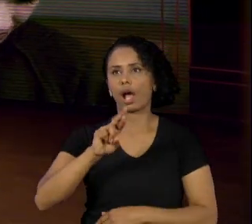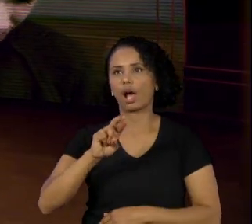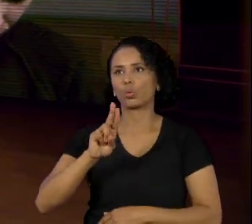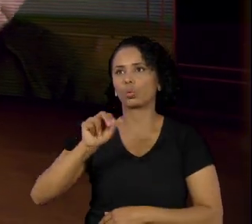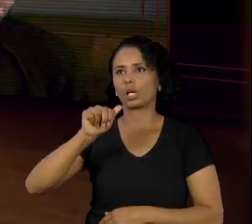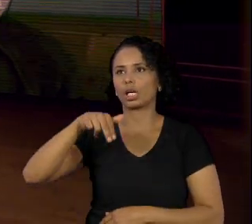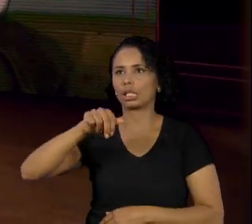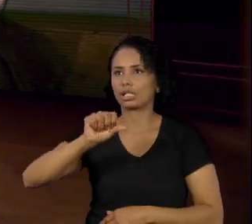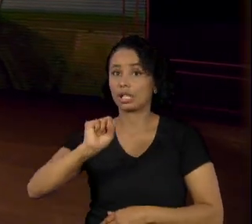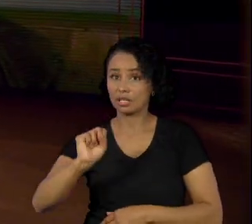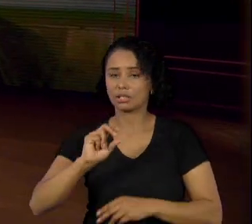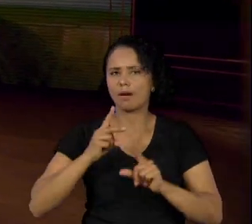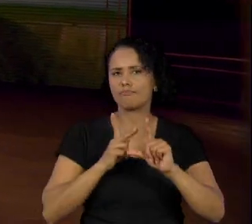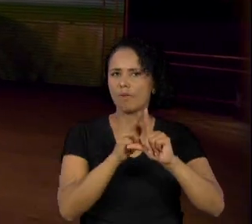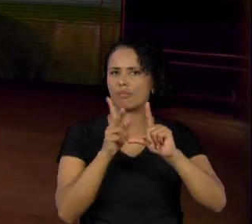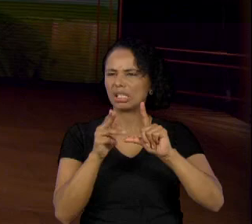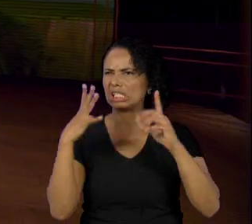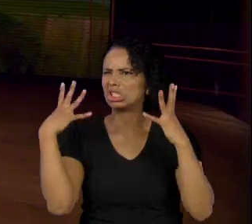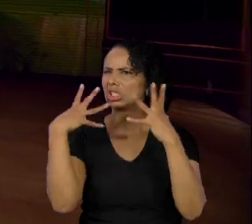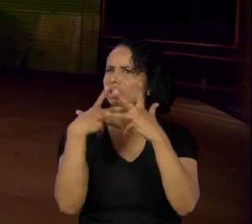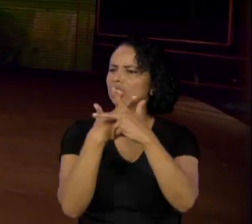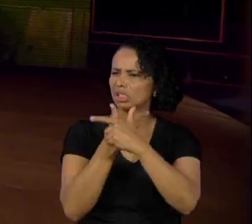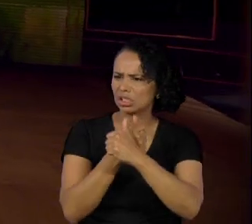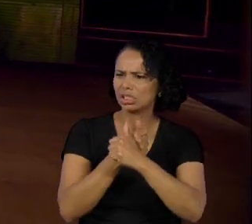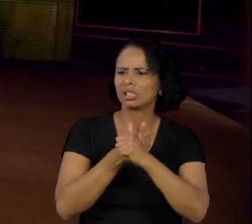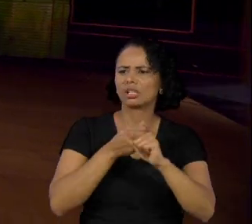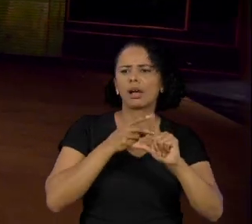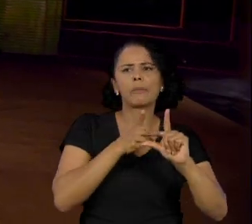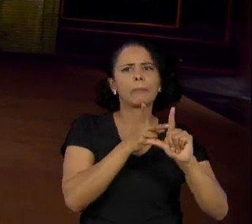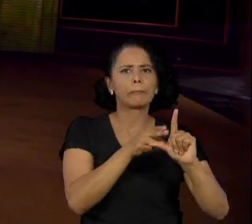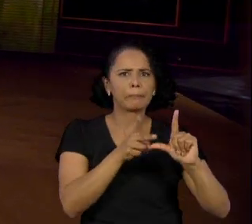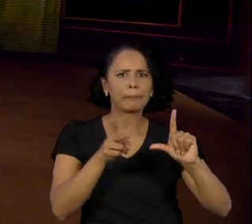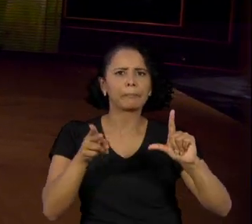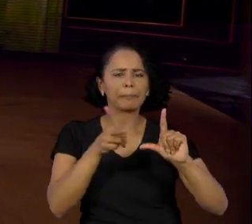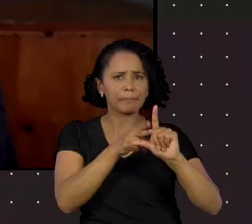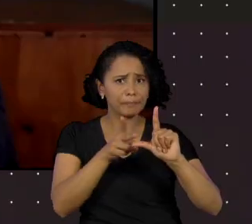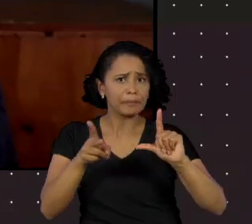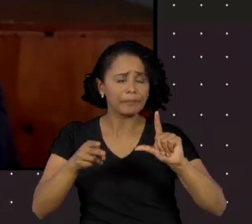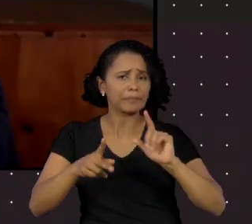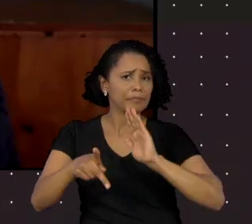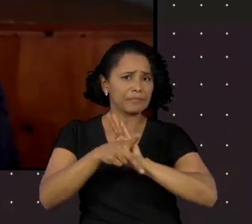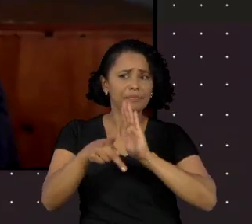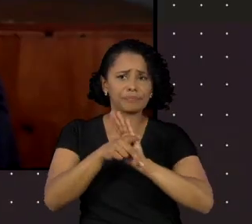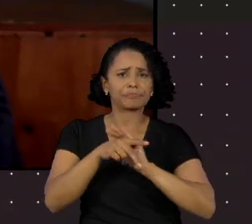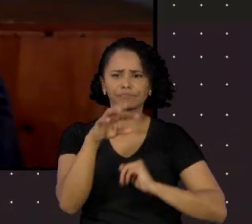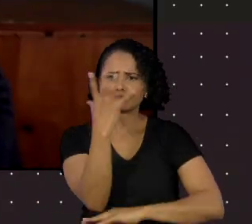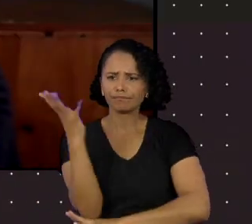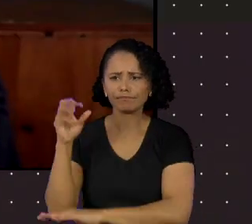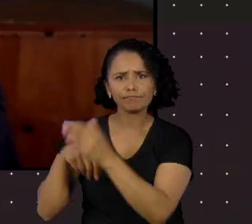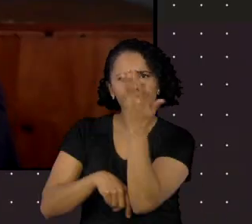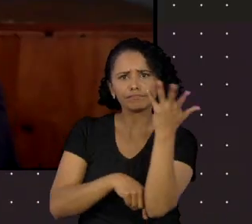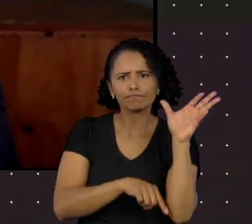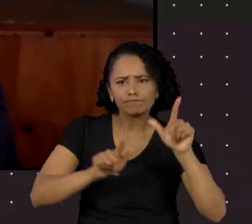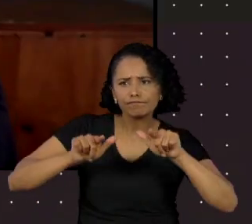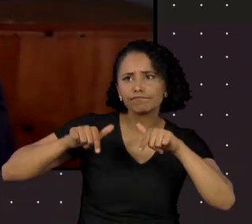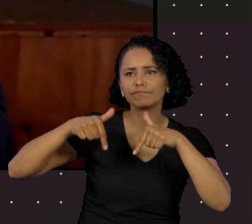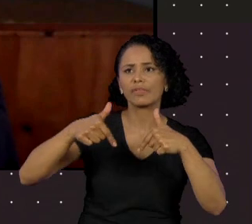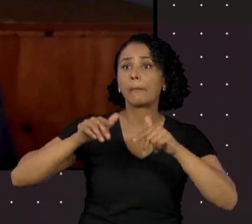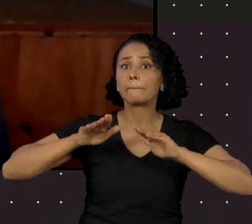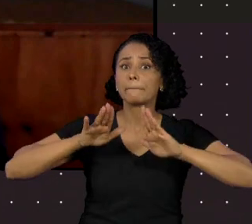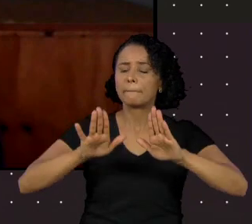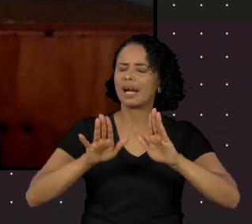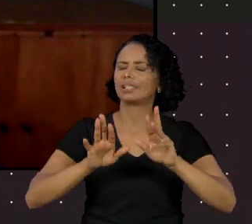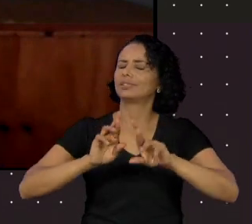série muito, muito linda, fala sobre ativismo ambiental, mas realmente é completamente diferente,